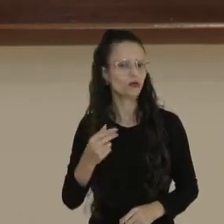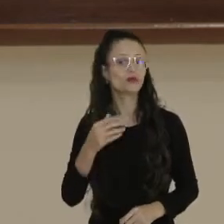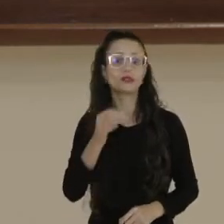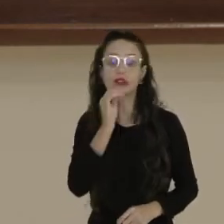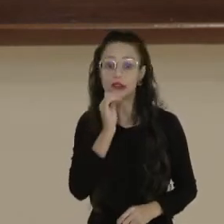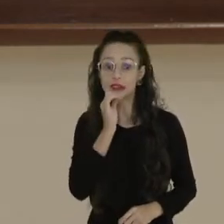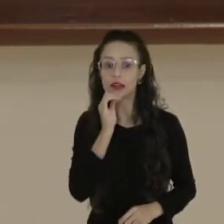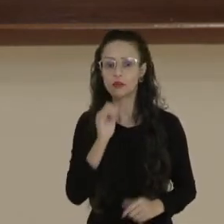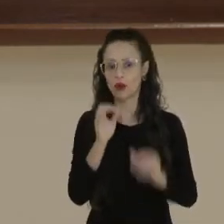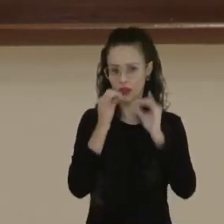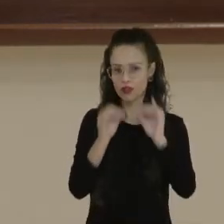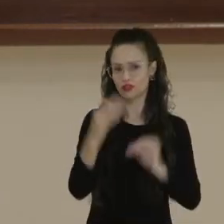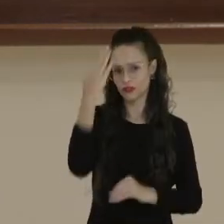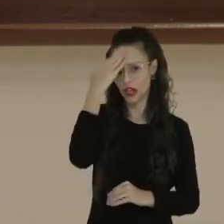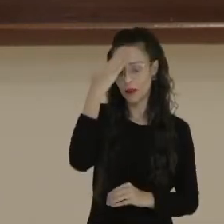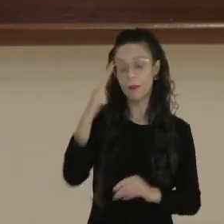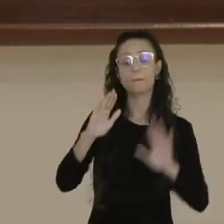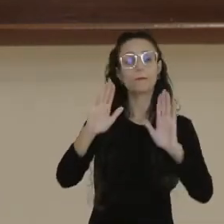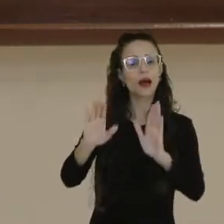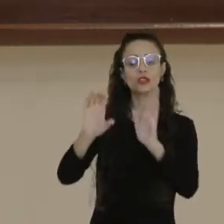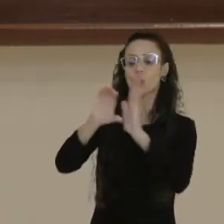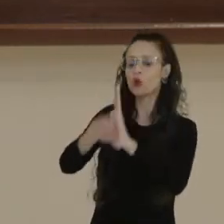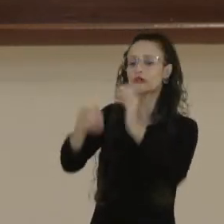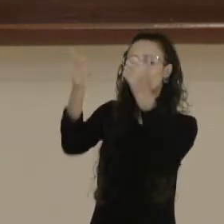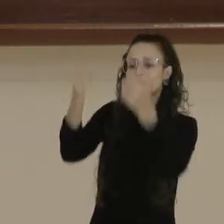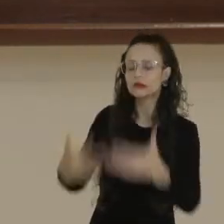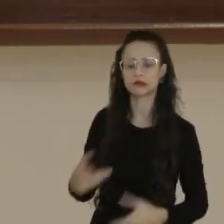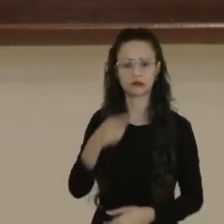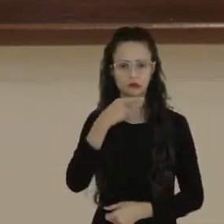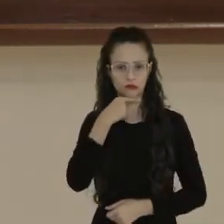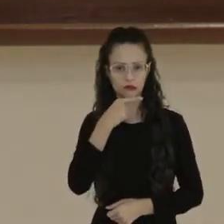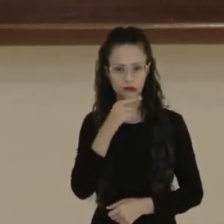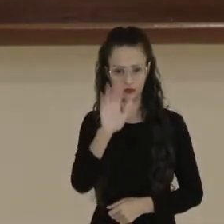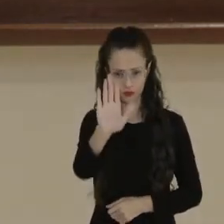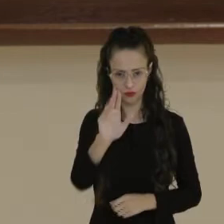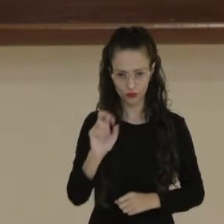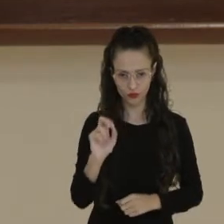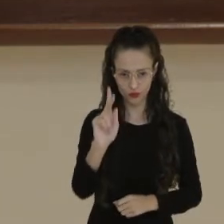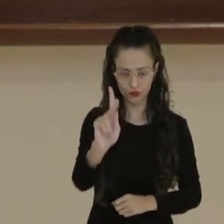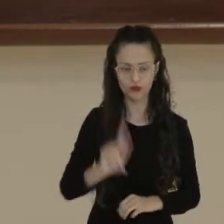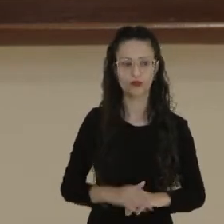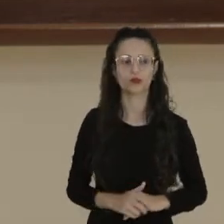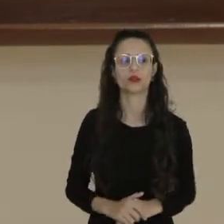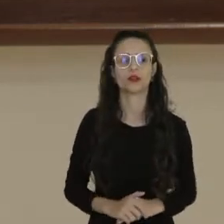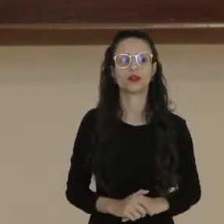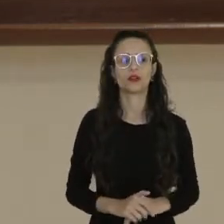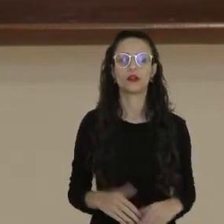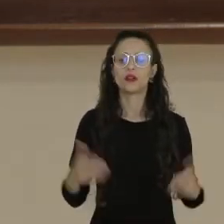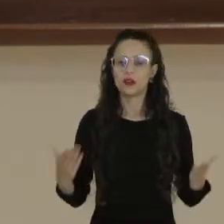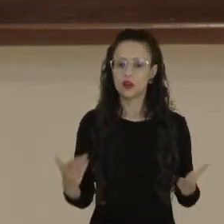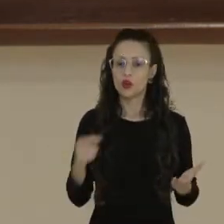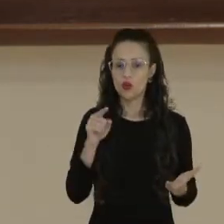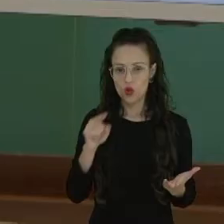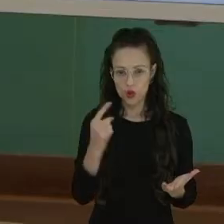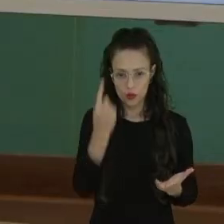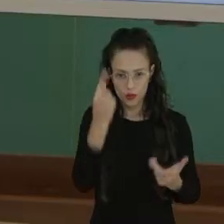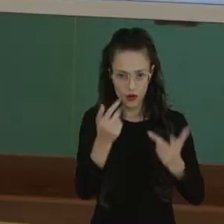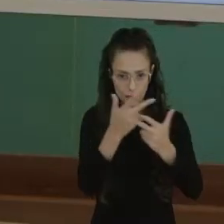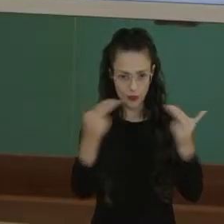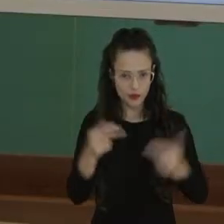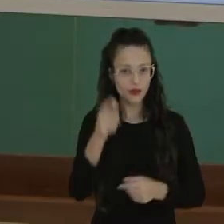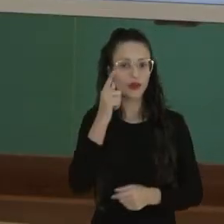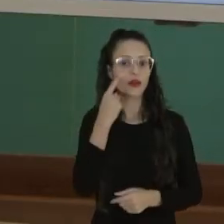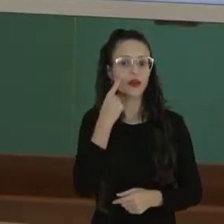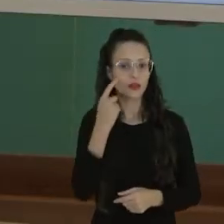exemplifica, certo? Mas não consegue conceituar. Ok? Bem, uma das coisas interessantes da energia é que eu tenho